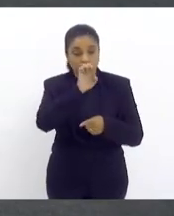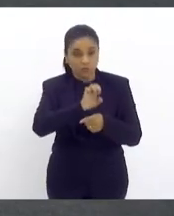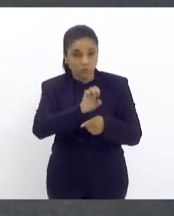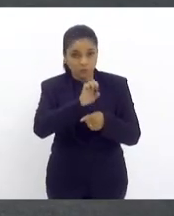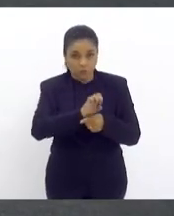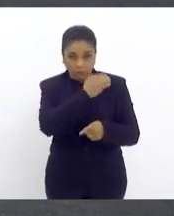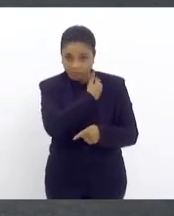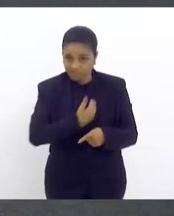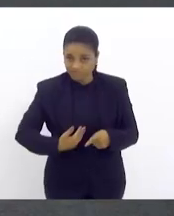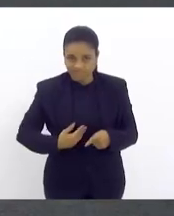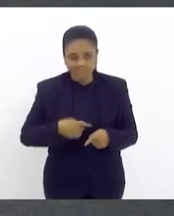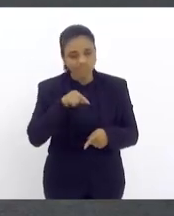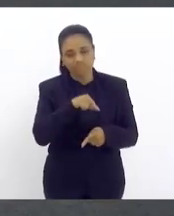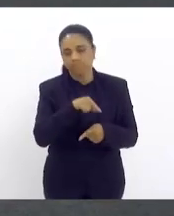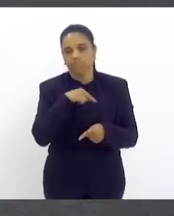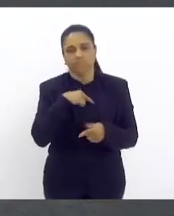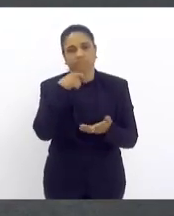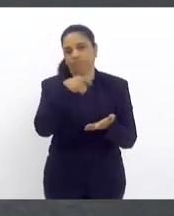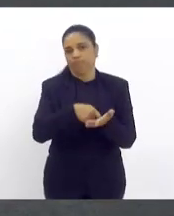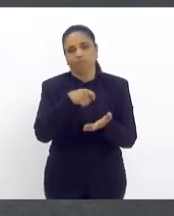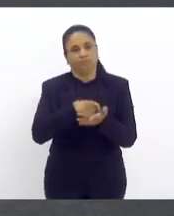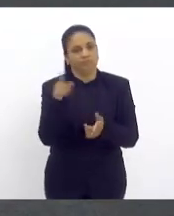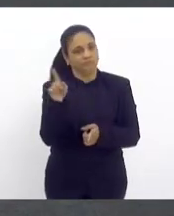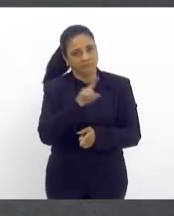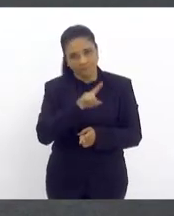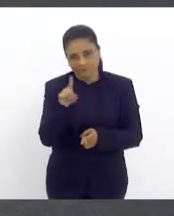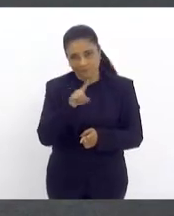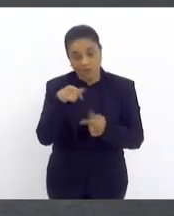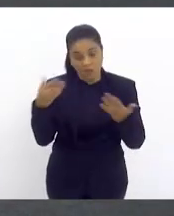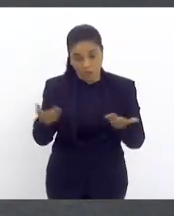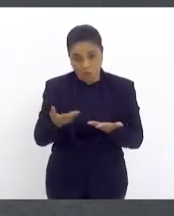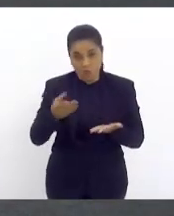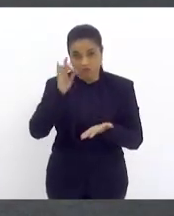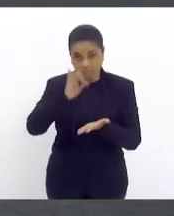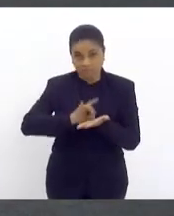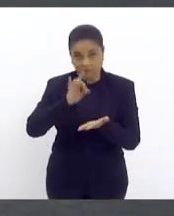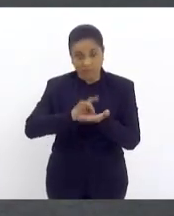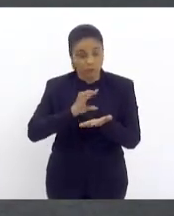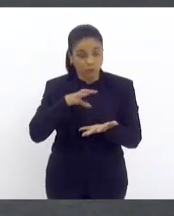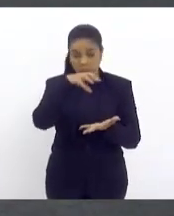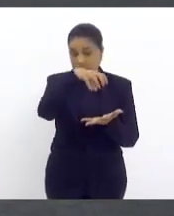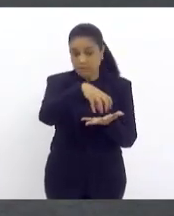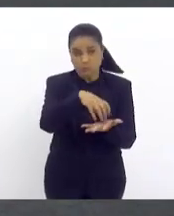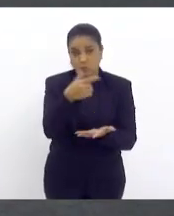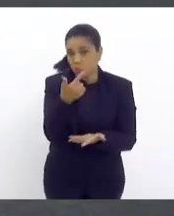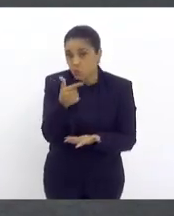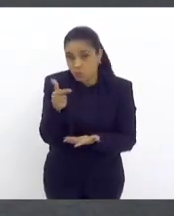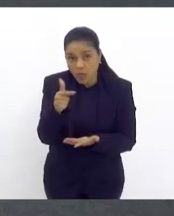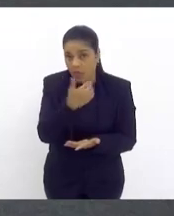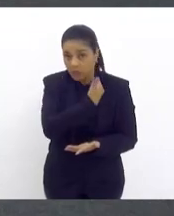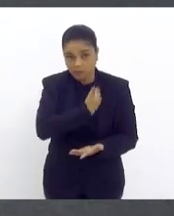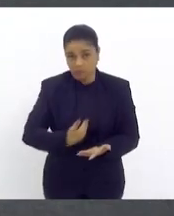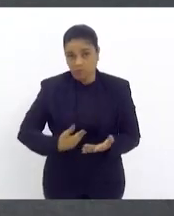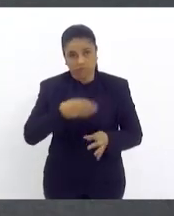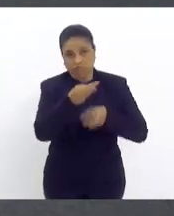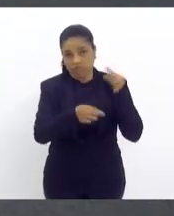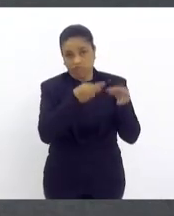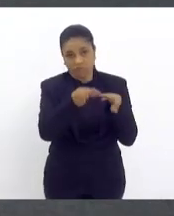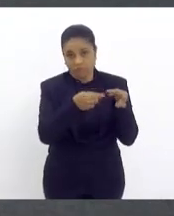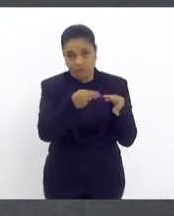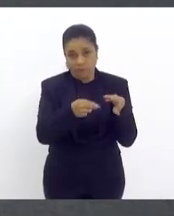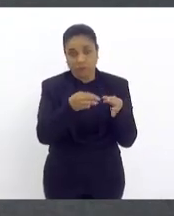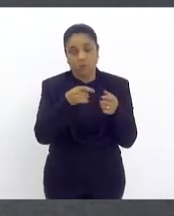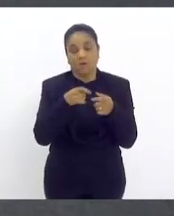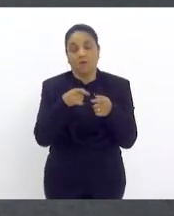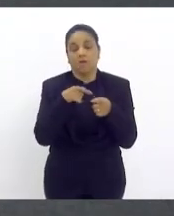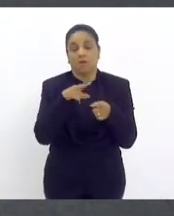e a realidade que a gente tem hoje é que não temos nem centros reabilitação públicos que deveriam existir para